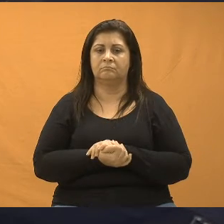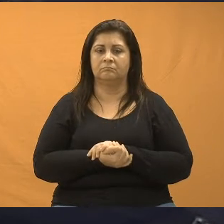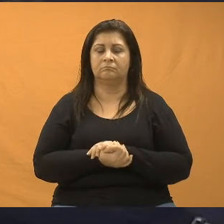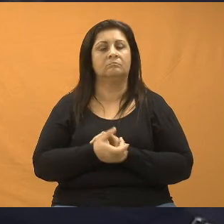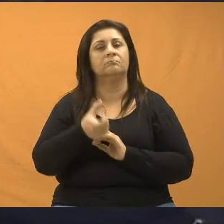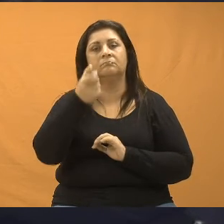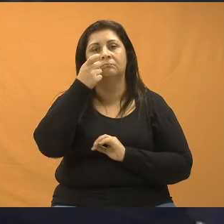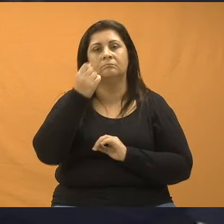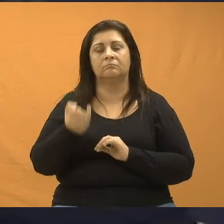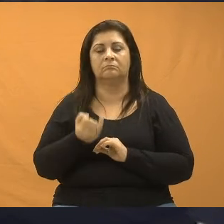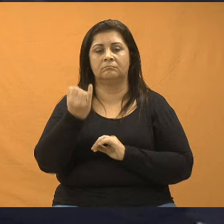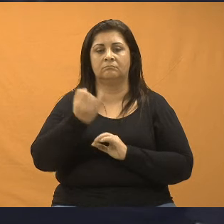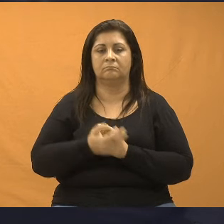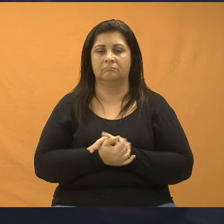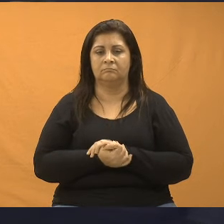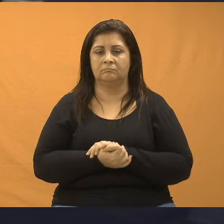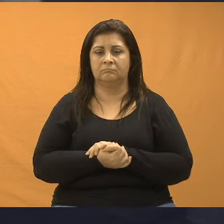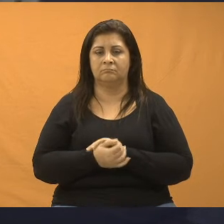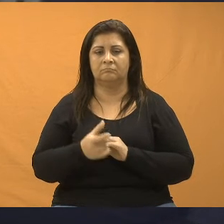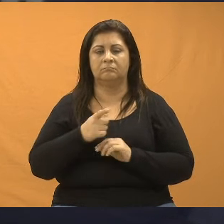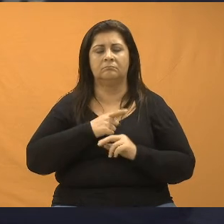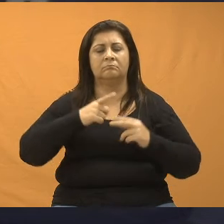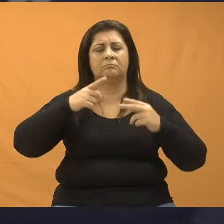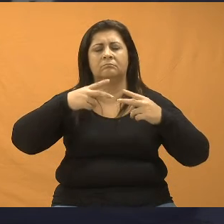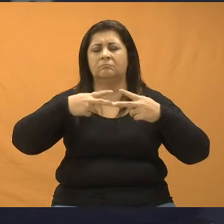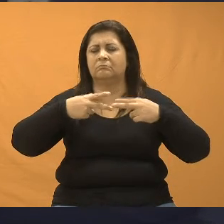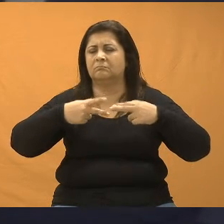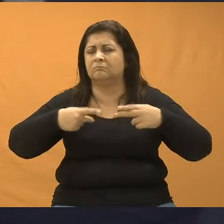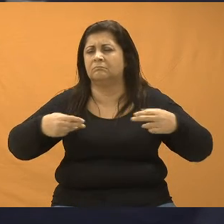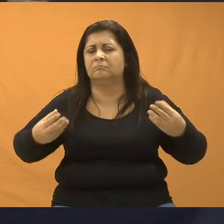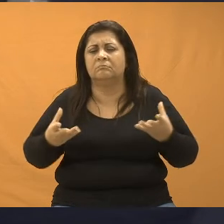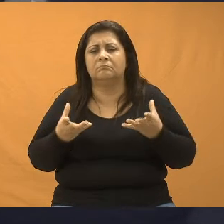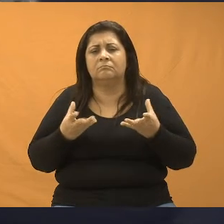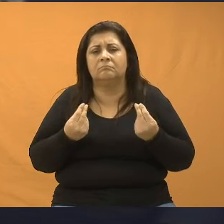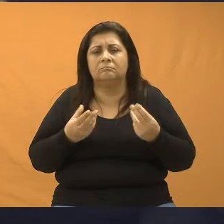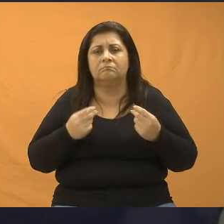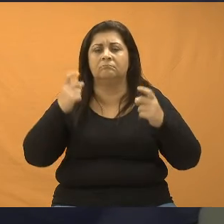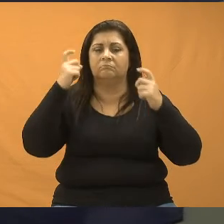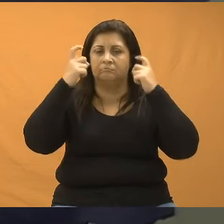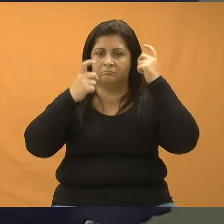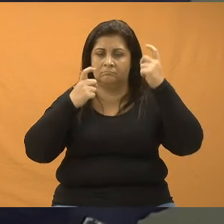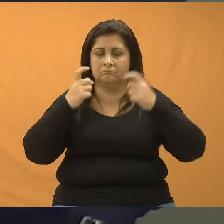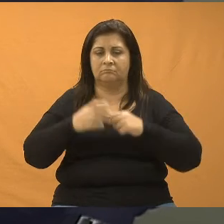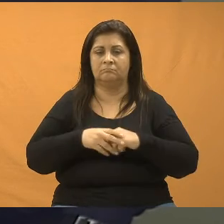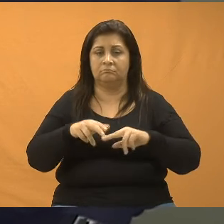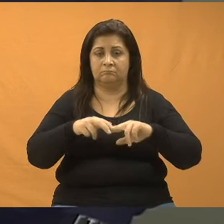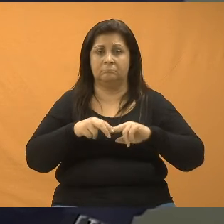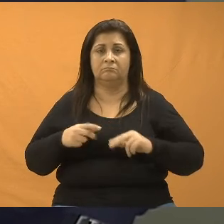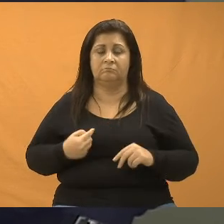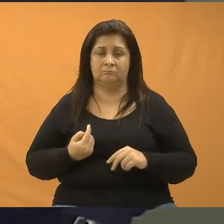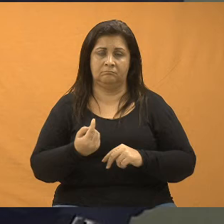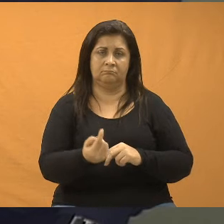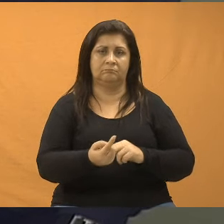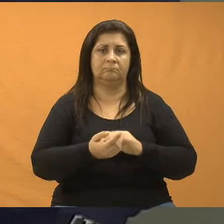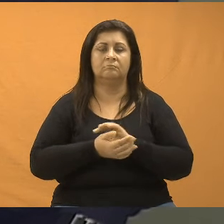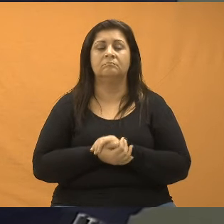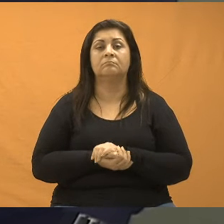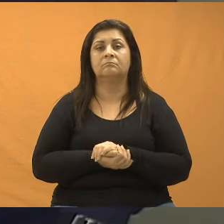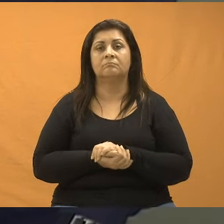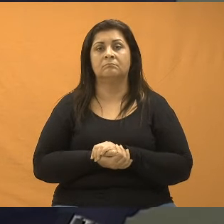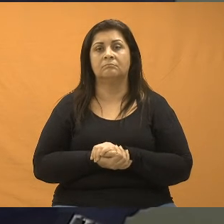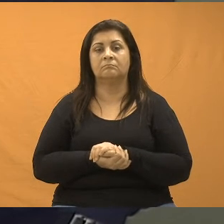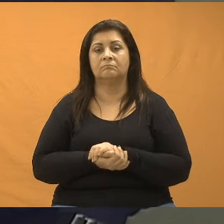valorizando bastante isso. Bom, a gente tem uma série de preocupações, tá? Foi a razão que eu estou aqui e